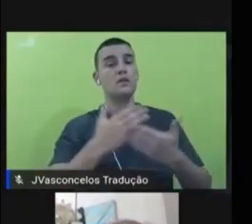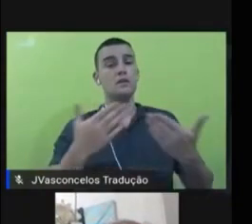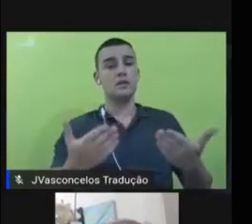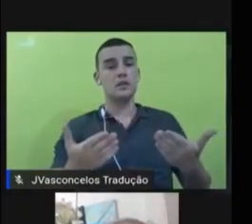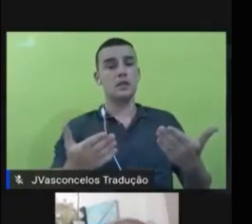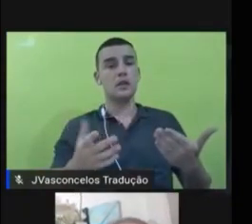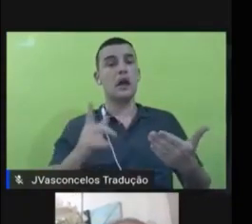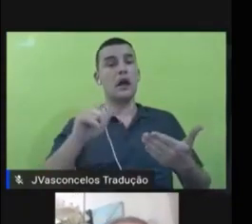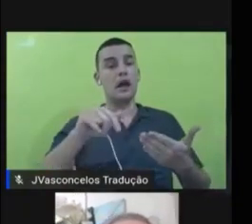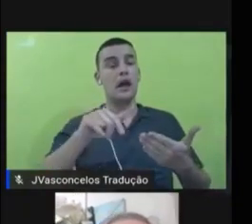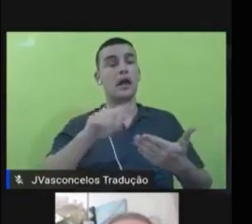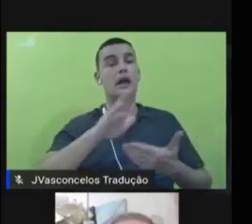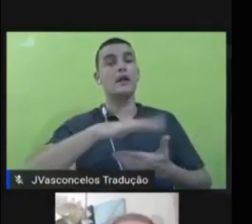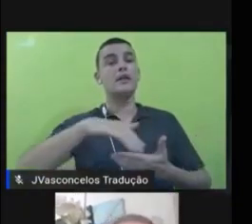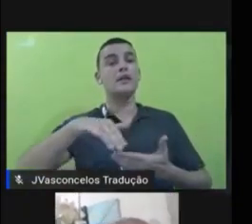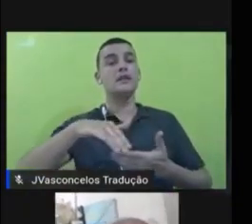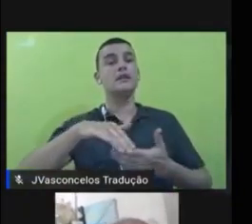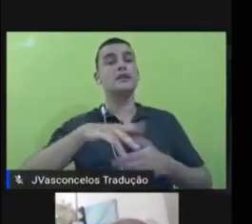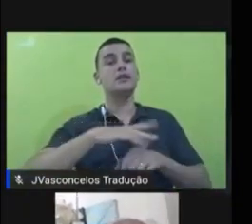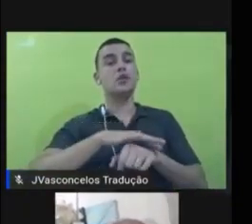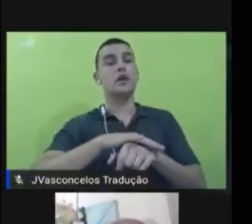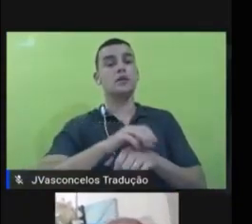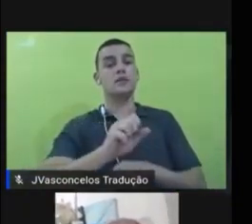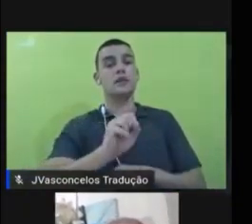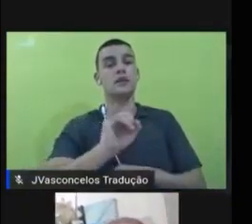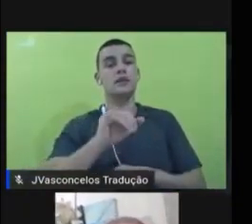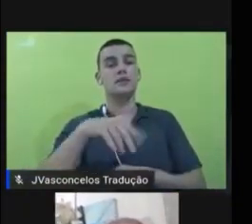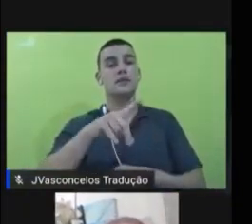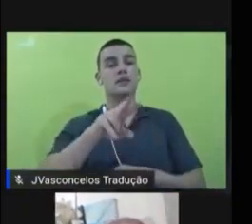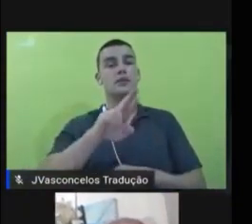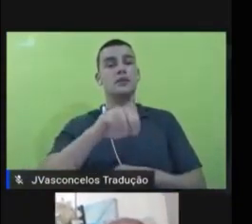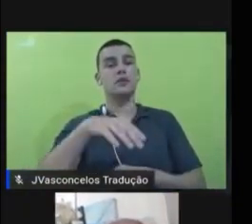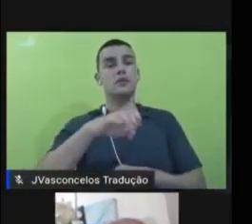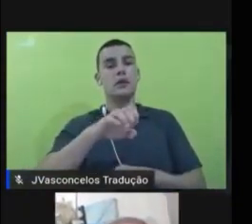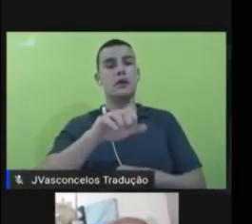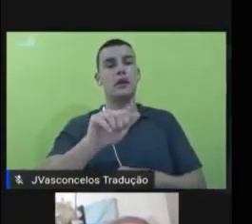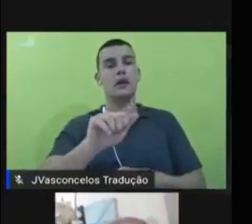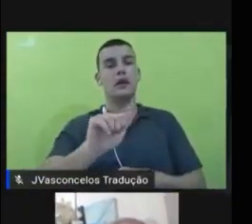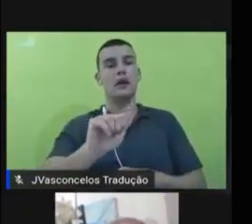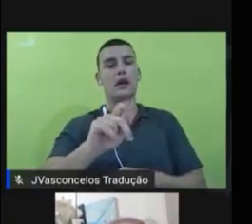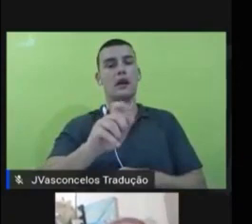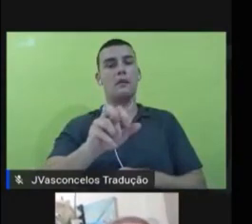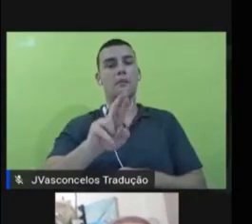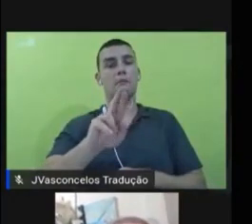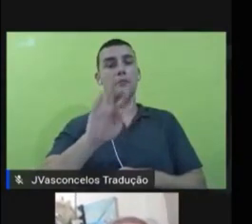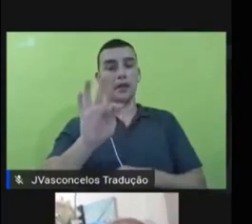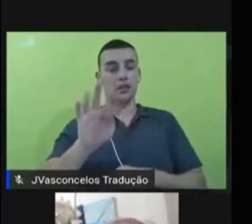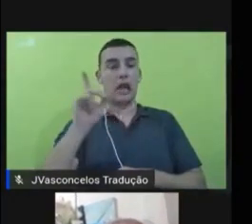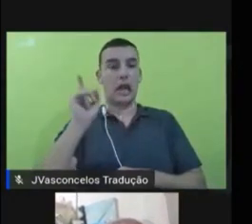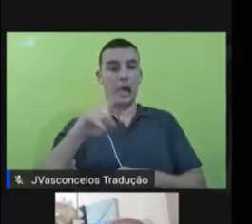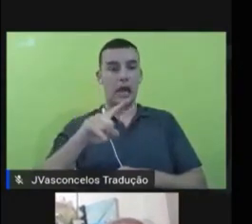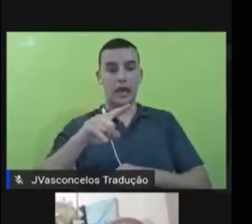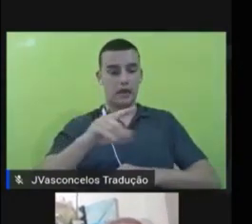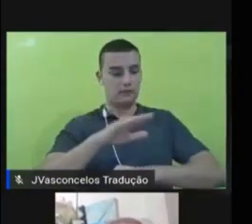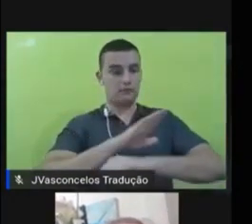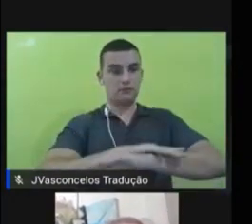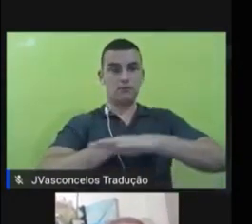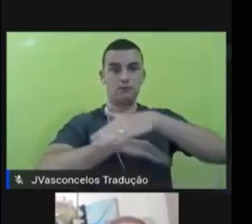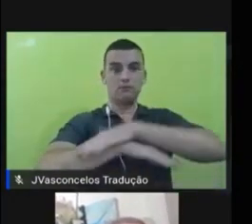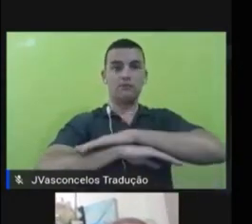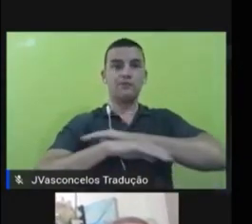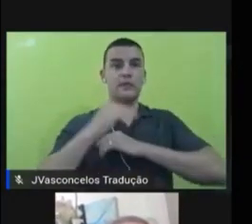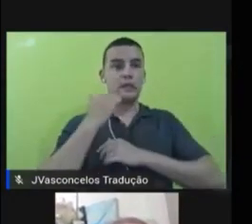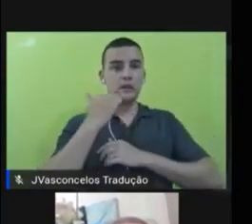Apert, além da má formação nos órgãos, né, nos membros superiores, a criança